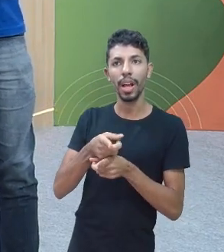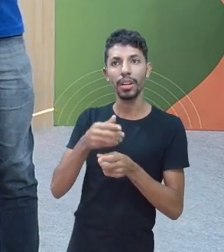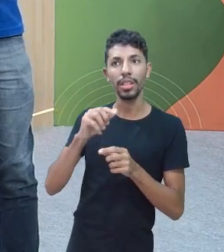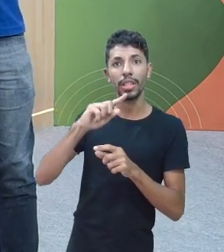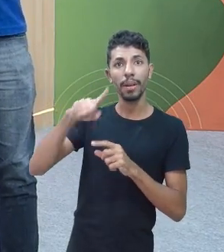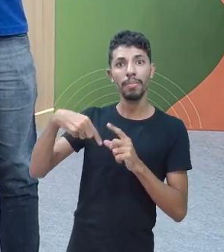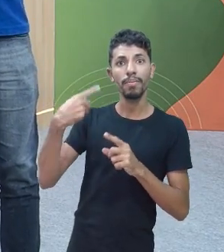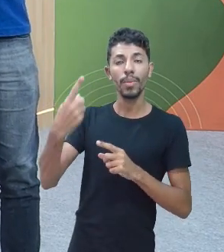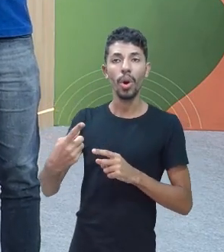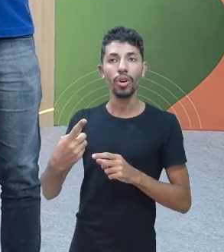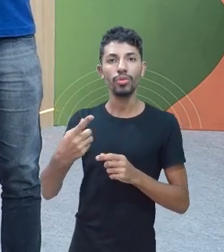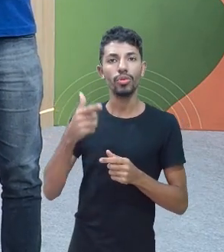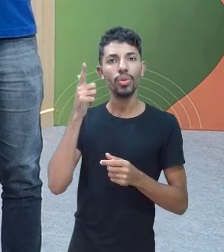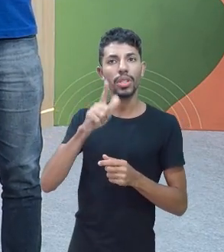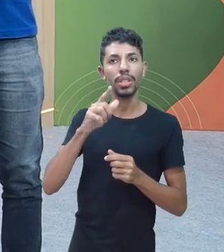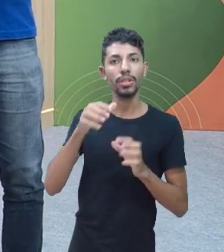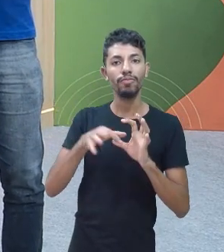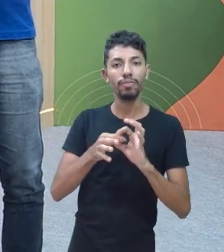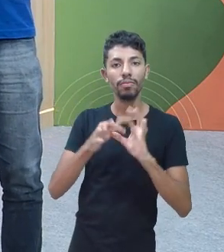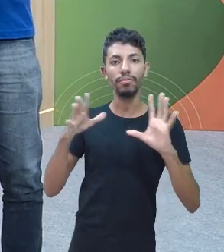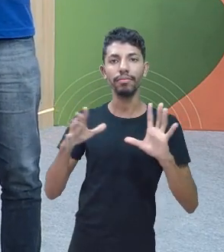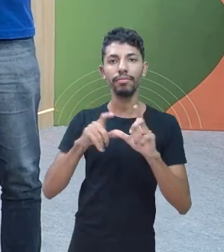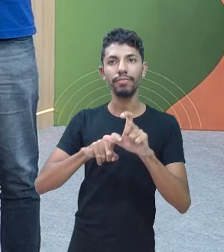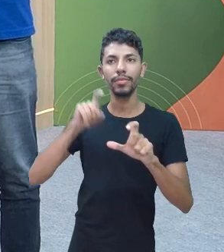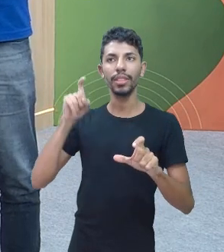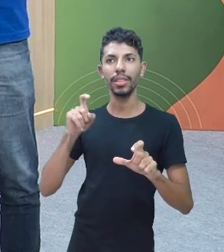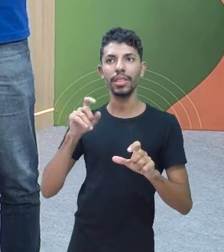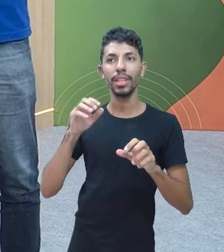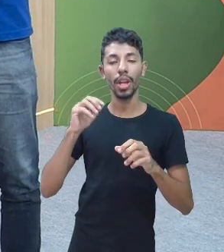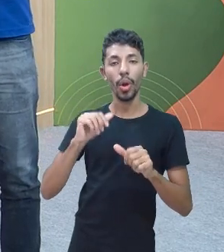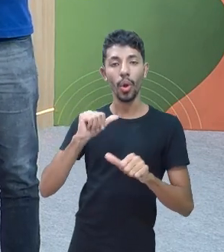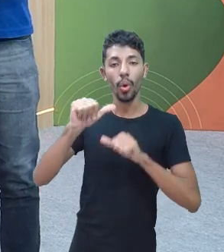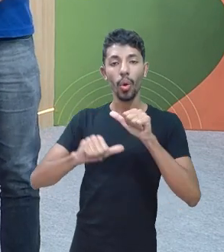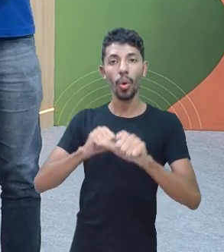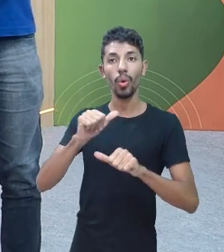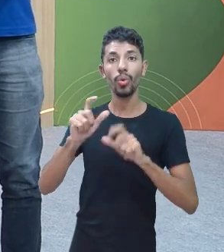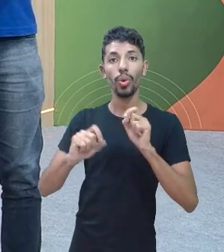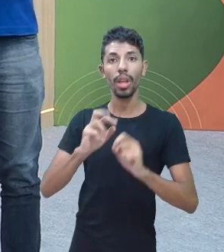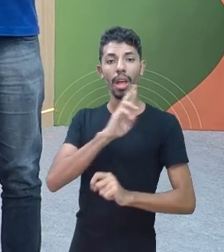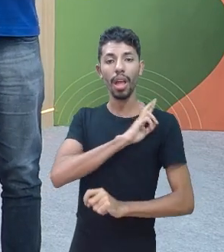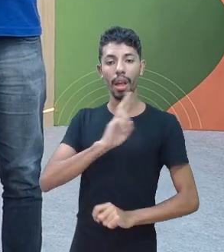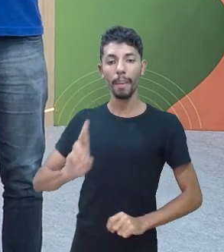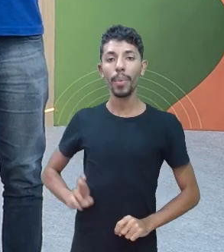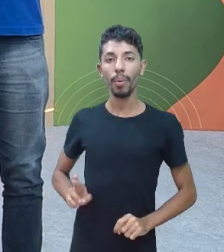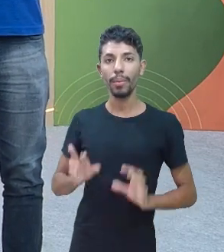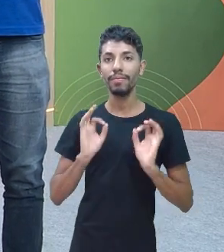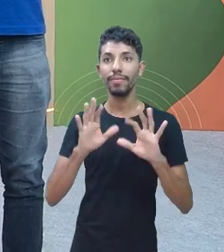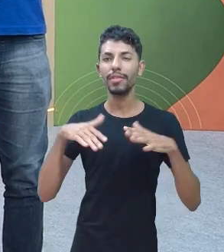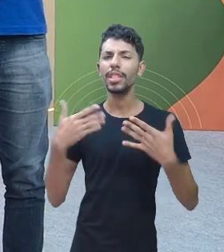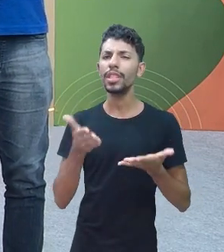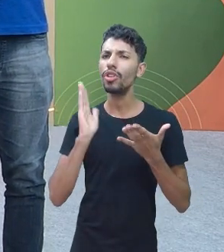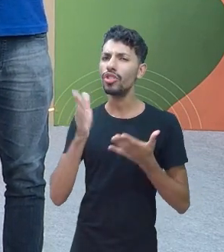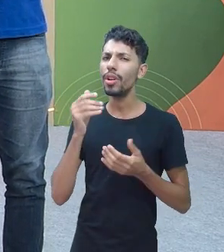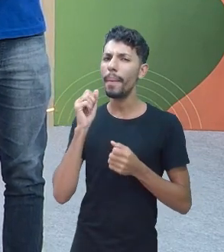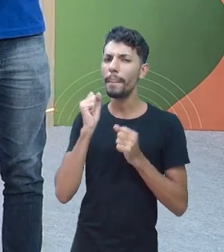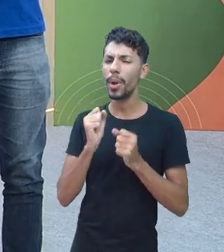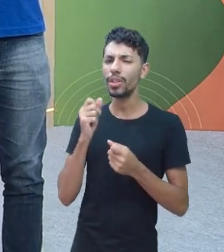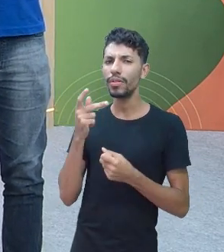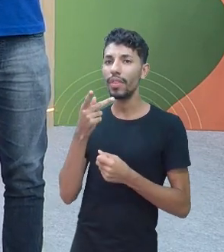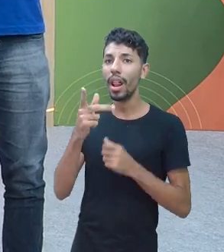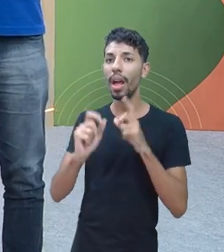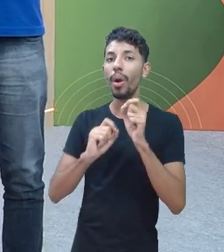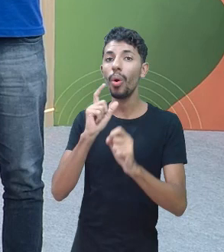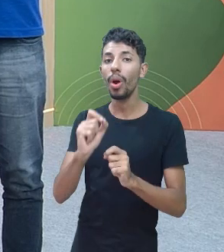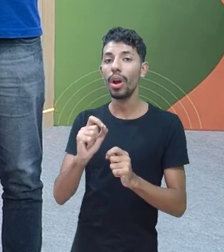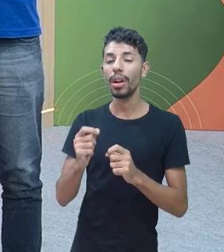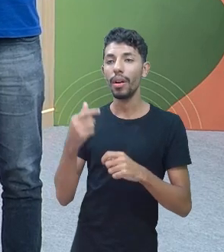contra a metrópole espanhola e se tornaram repúblicas. Então, eu já posso dizer para vocês que o Brasil foi o único país